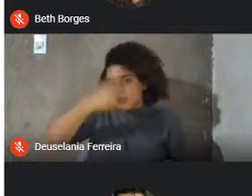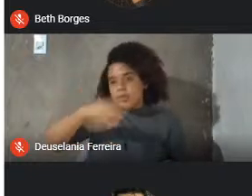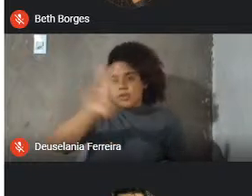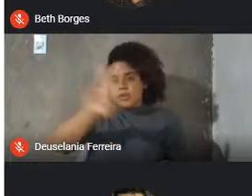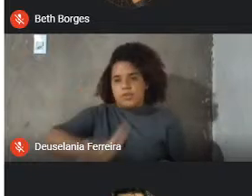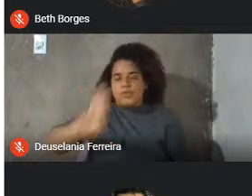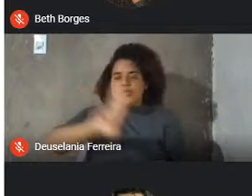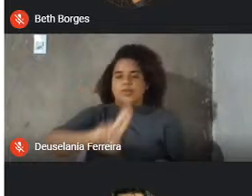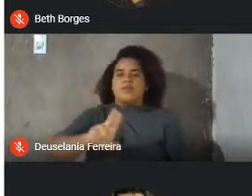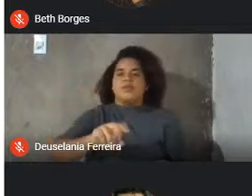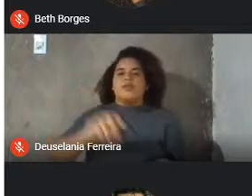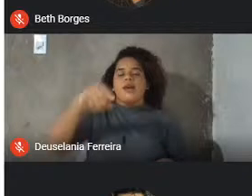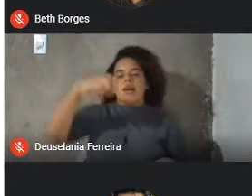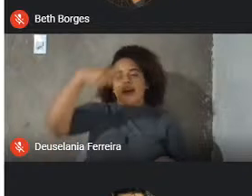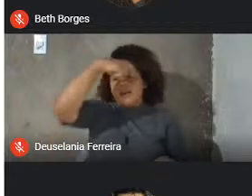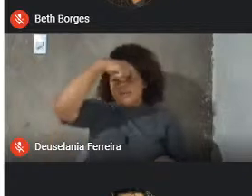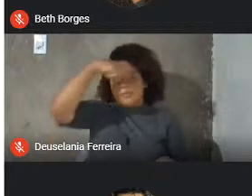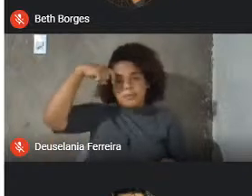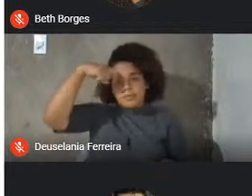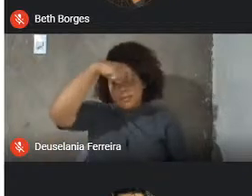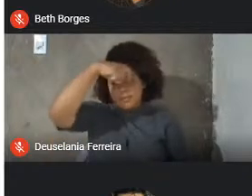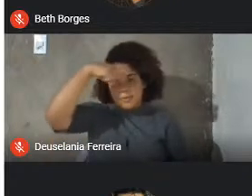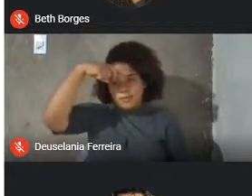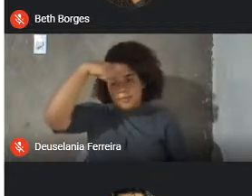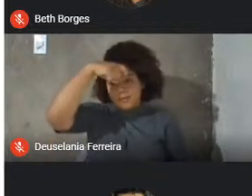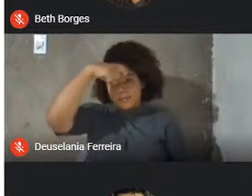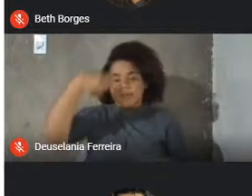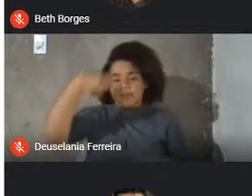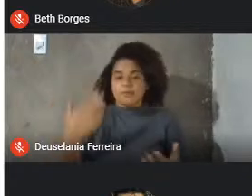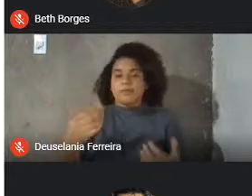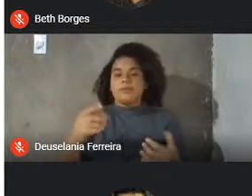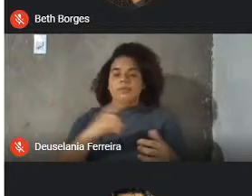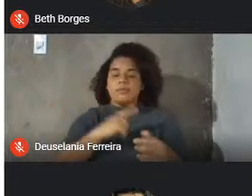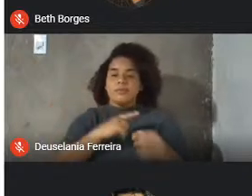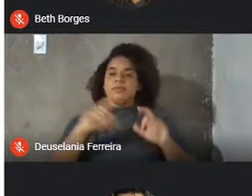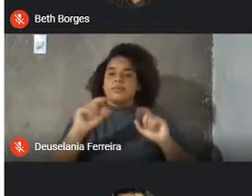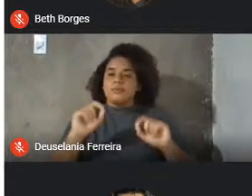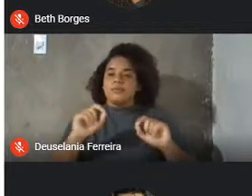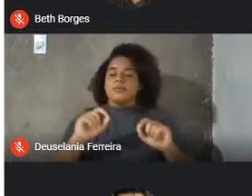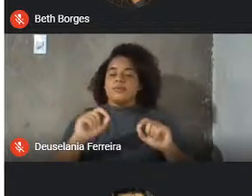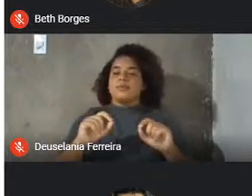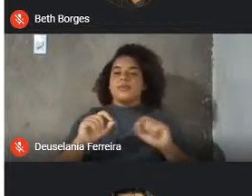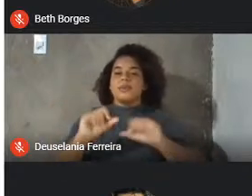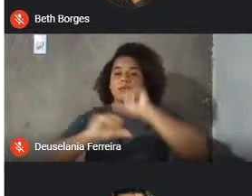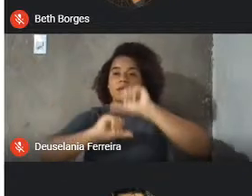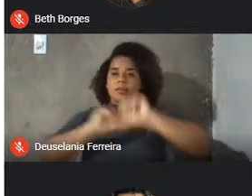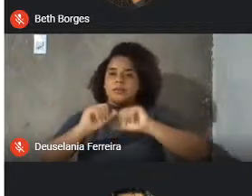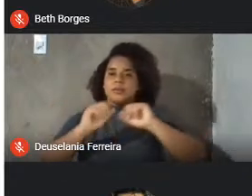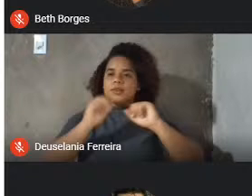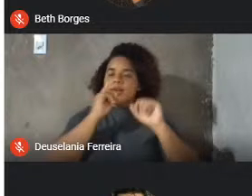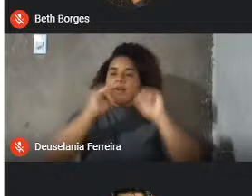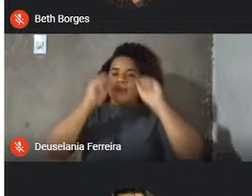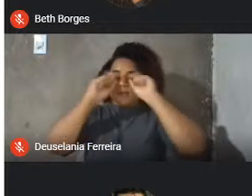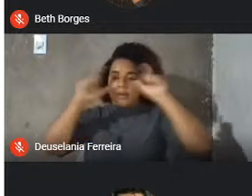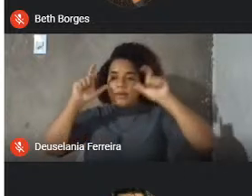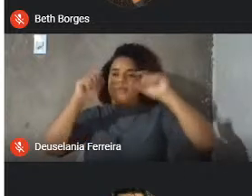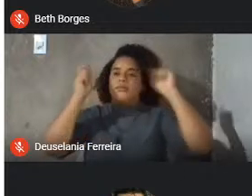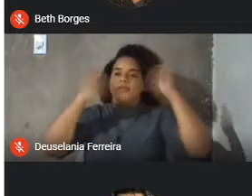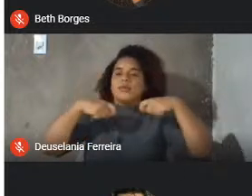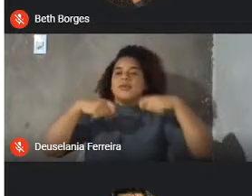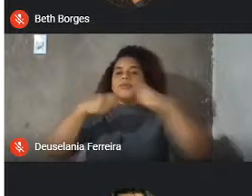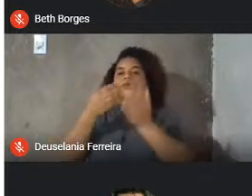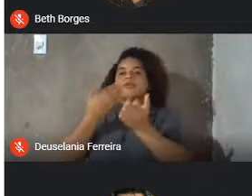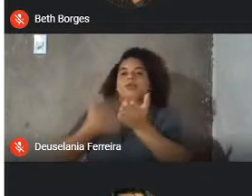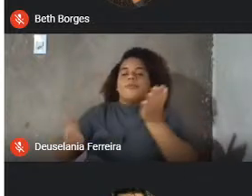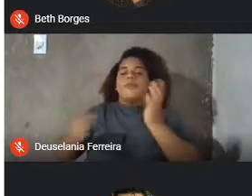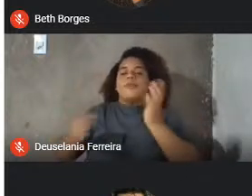hipnose, tá? E ao sair, com certeza nós perdemos essa condição, podemos aprender a utilizar, mas o